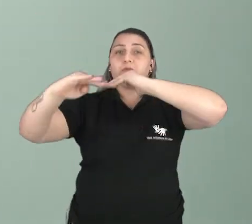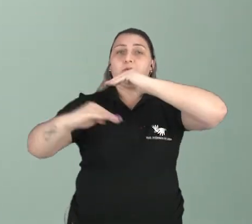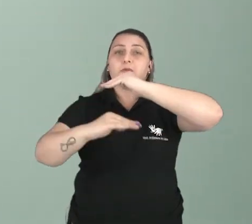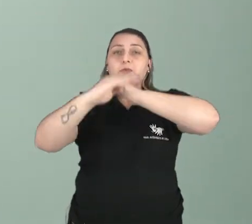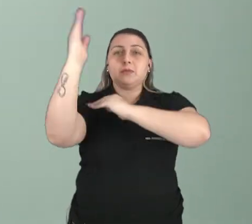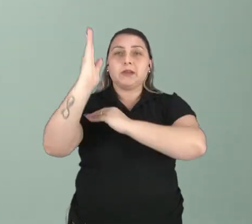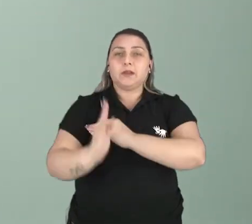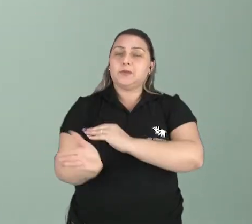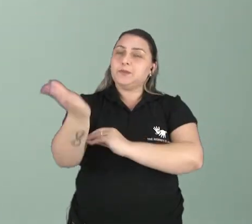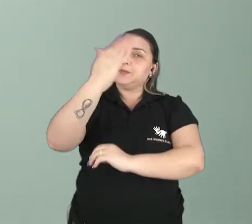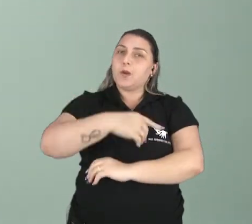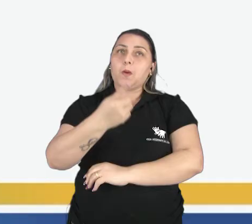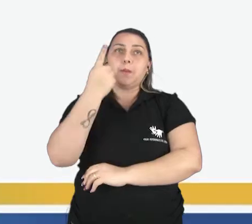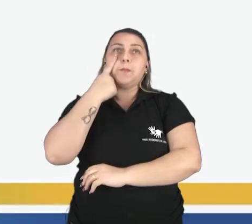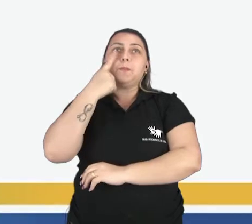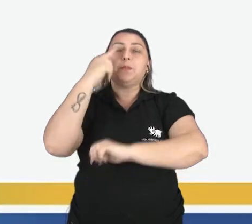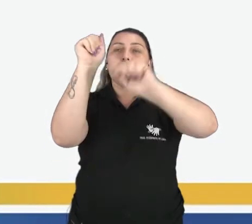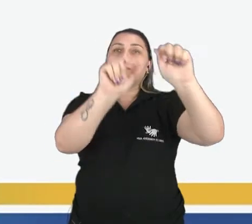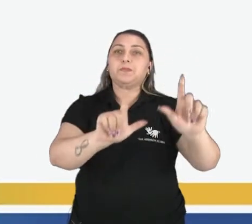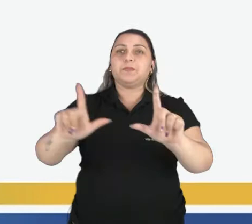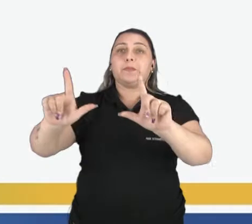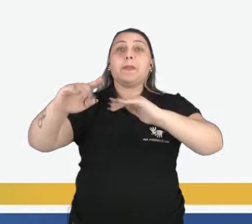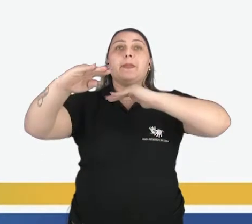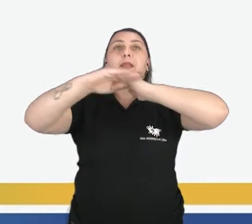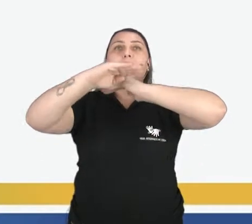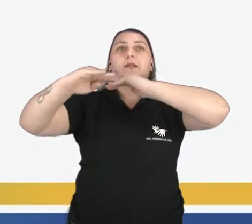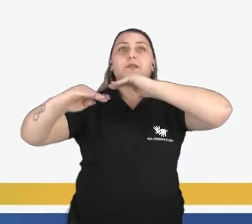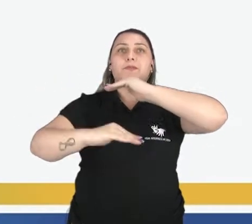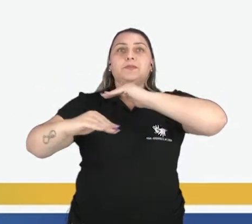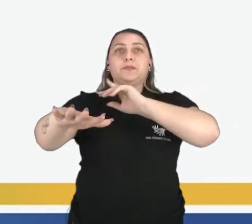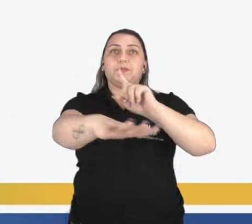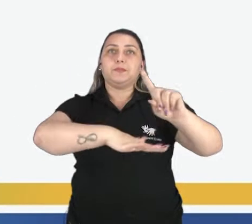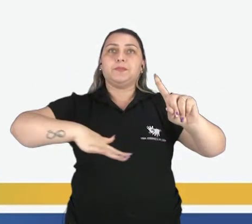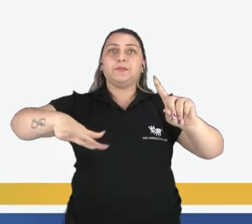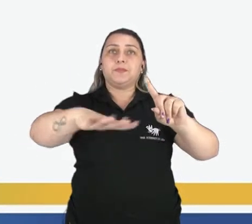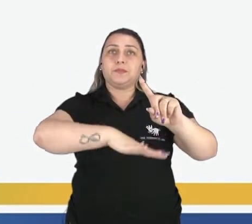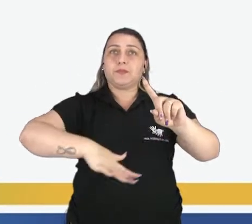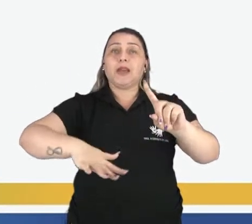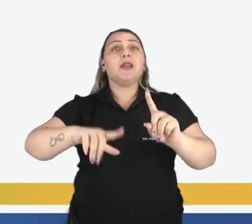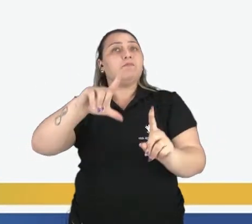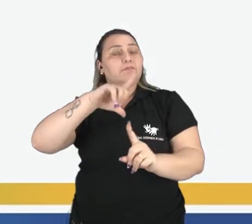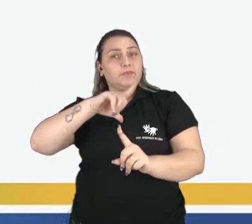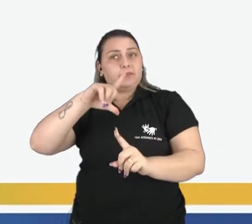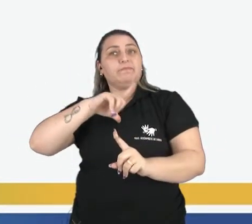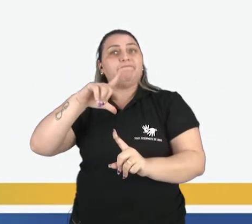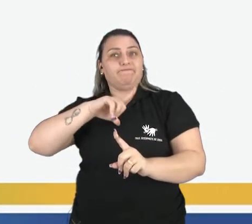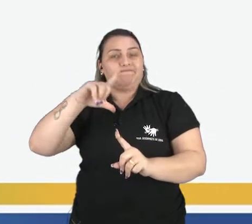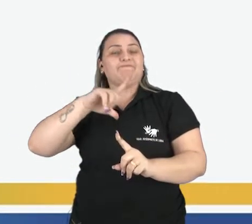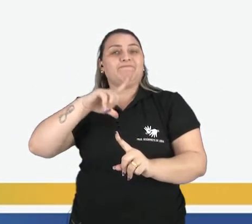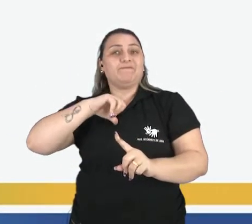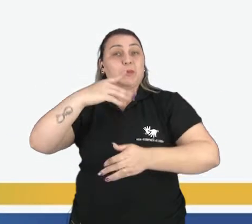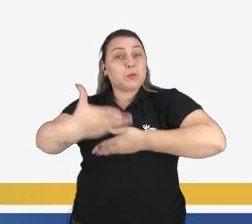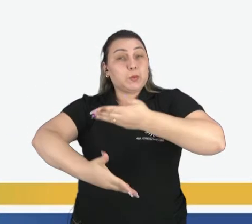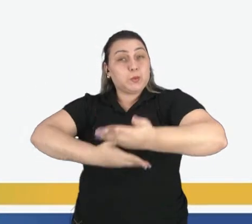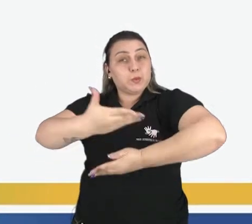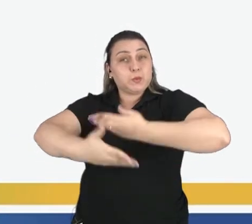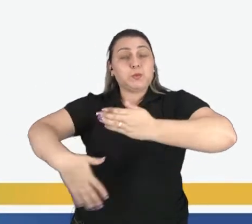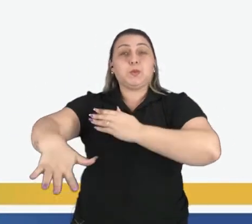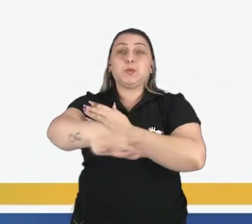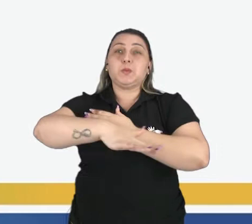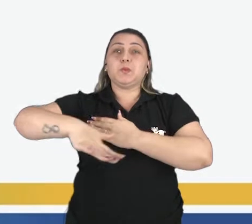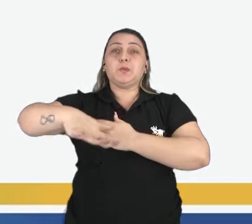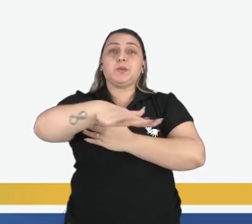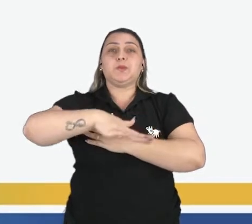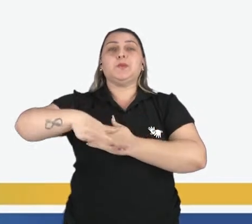no Brasil. Vamos lá então? Olha só. A desigualdade social é um processo existente dentro das relações